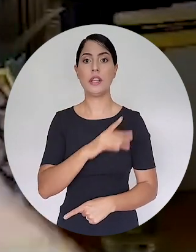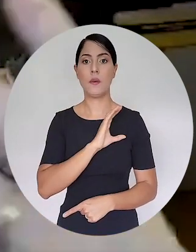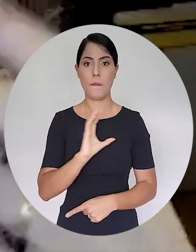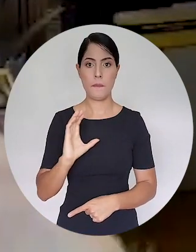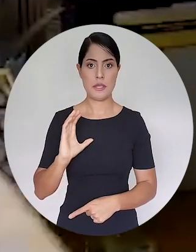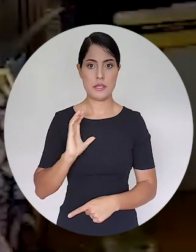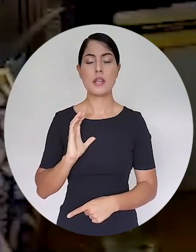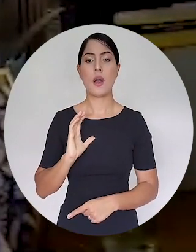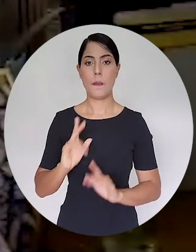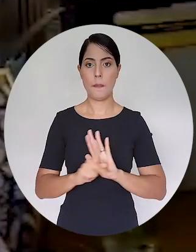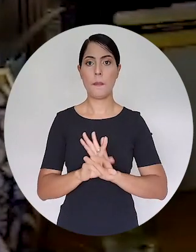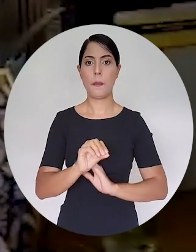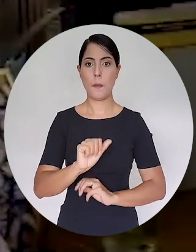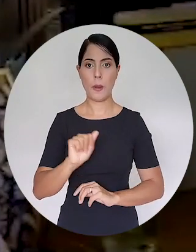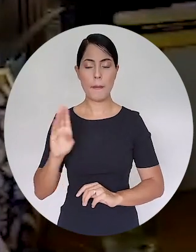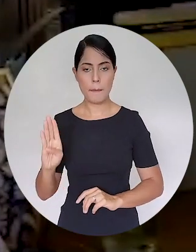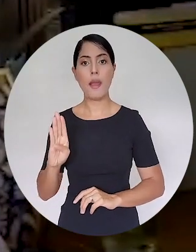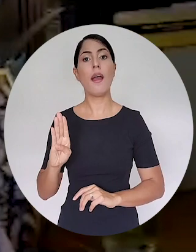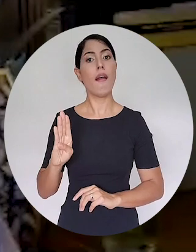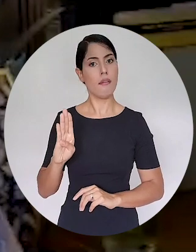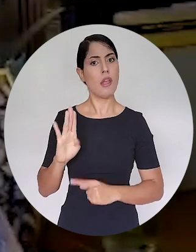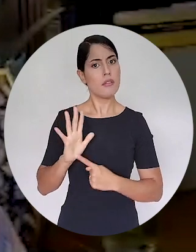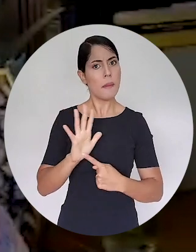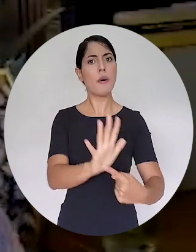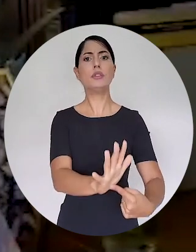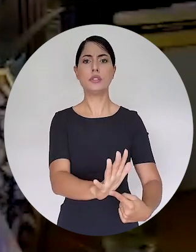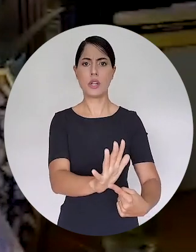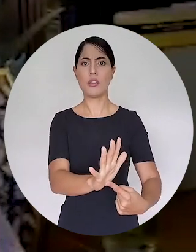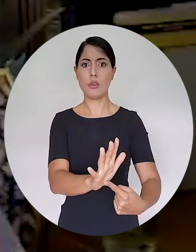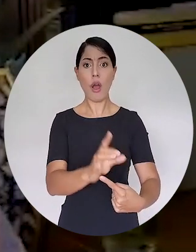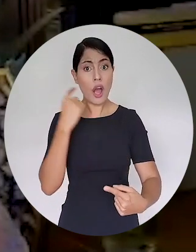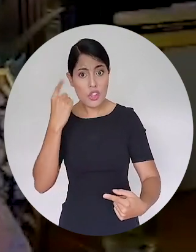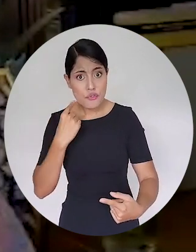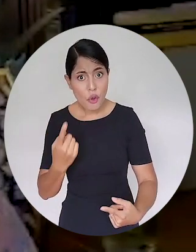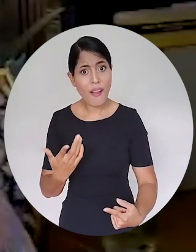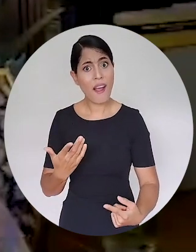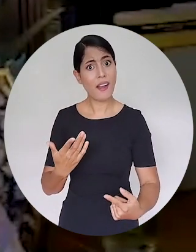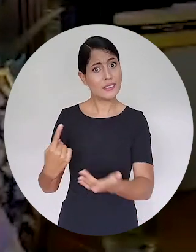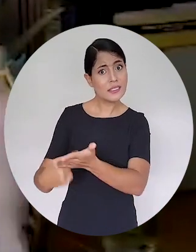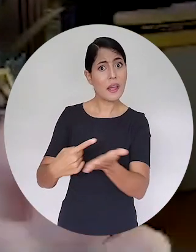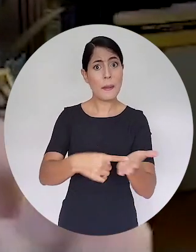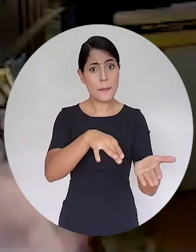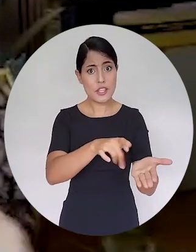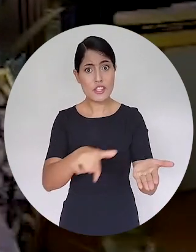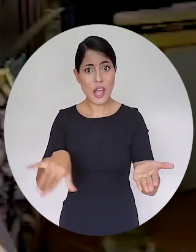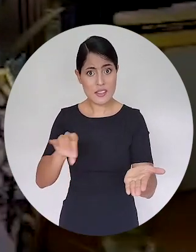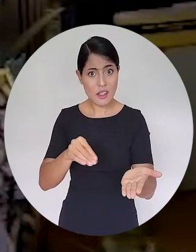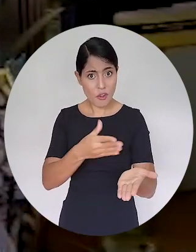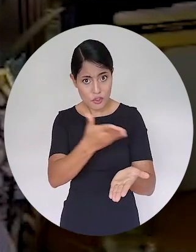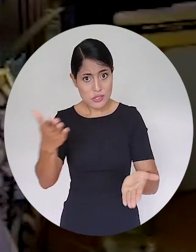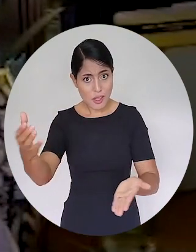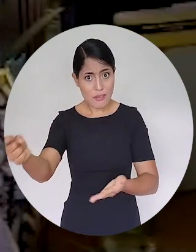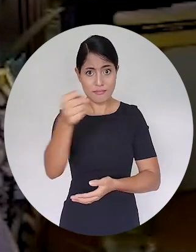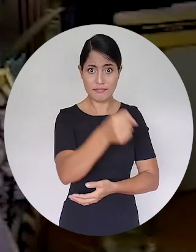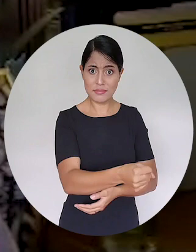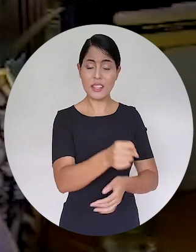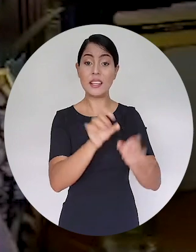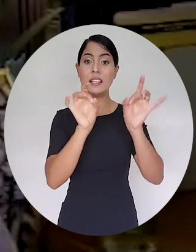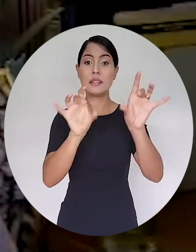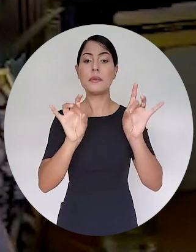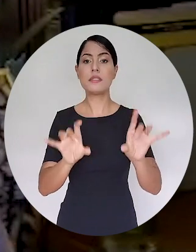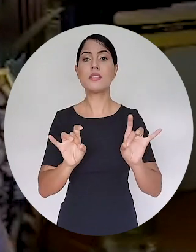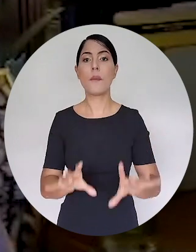bonito para a gente cada vez mostrar mais aos advogados que isso é uma porta que a gente abriu e que eles precisam entrar, especialmente